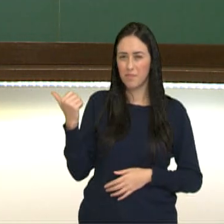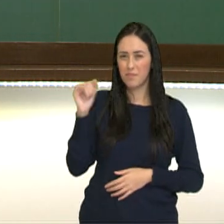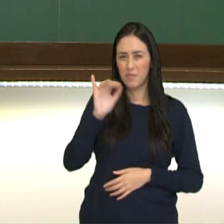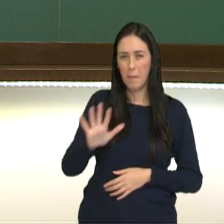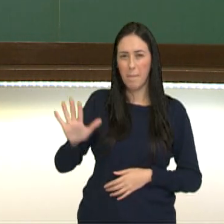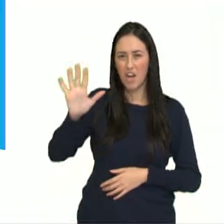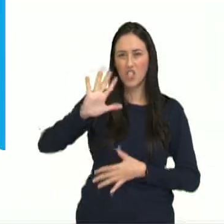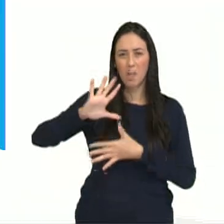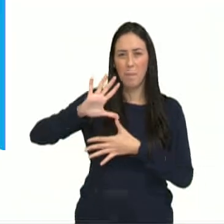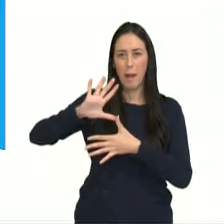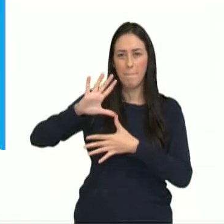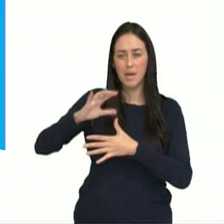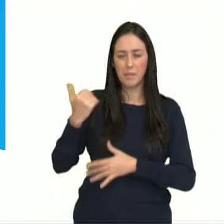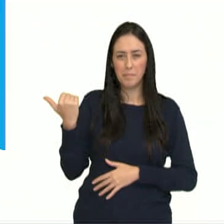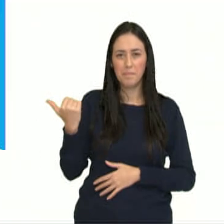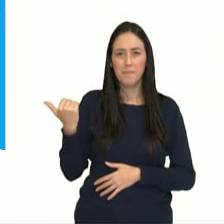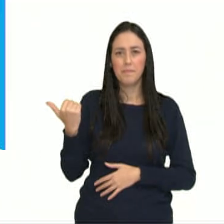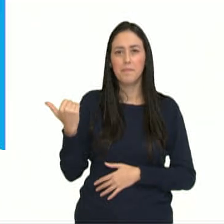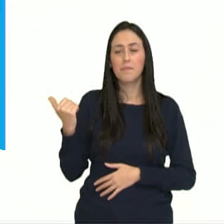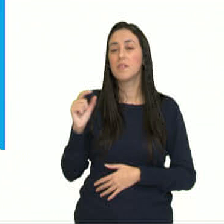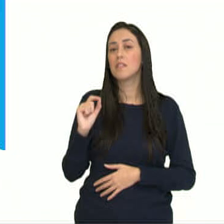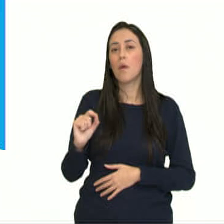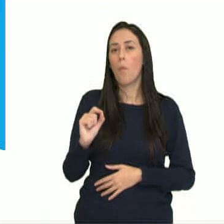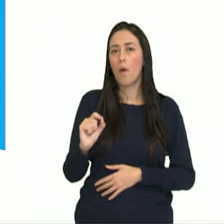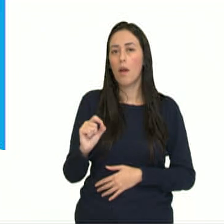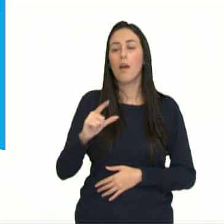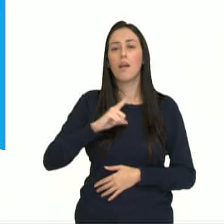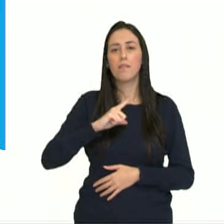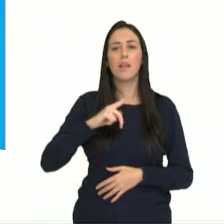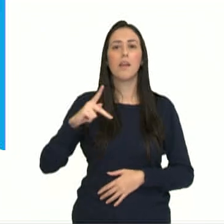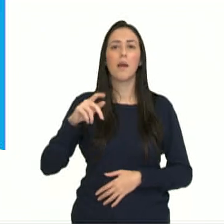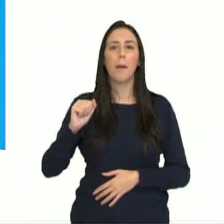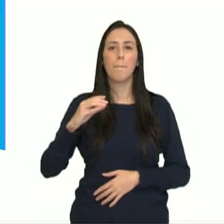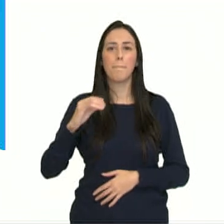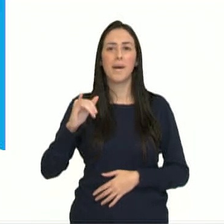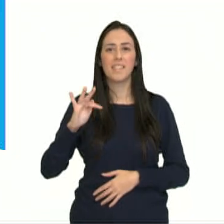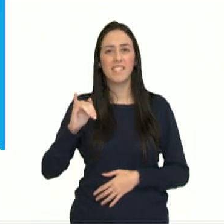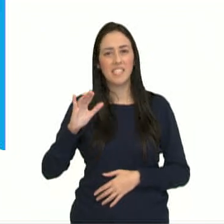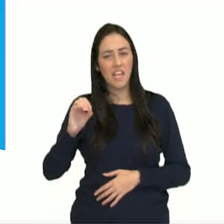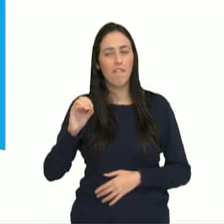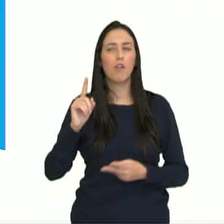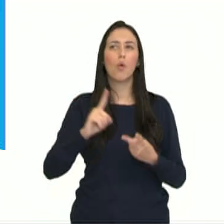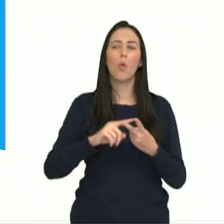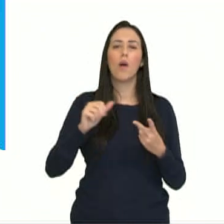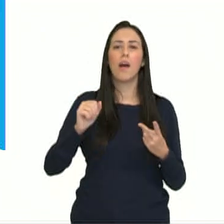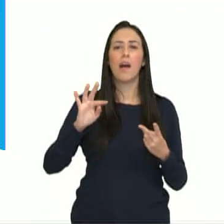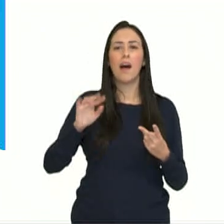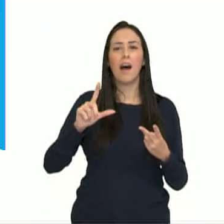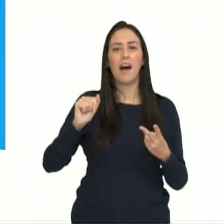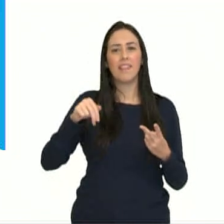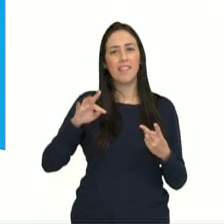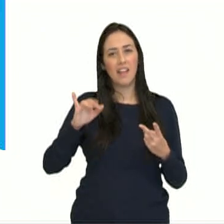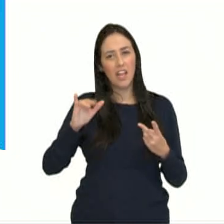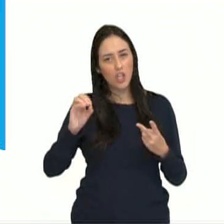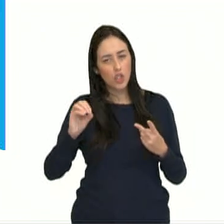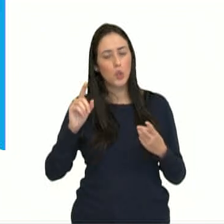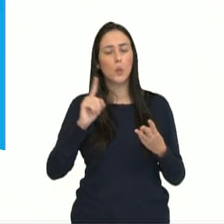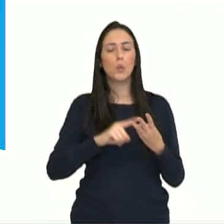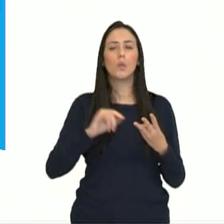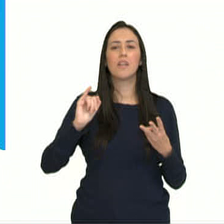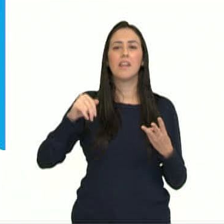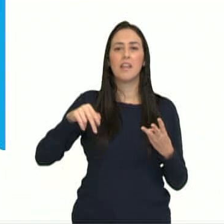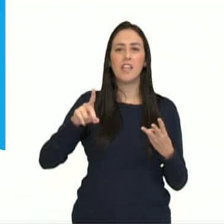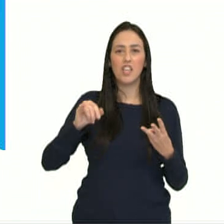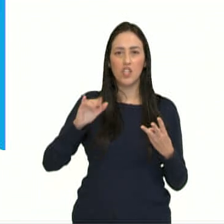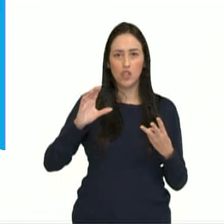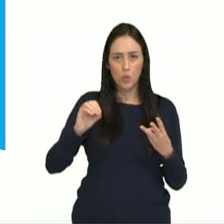neste mapa que está aparecendo na sua tela, nós temos ali o Oceano Pacífico, o Oceano Atlântico, o Oceano Índico, o Oceano Glacial Ártico